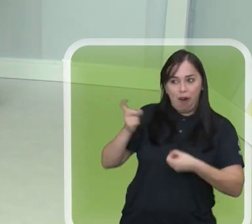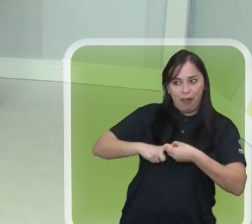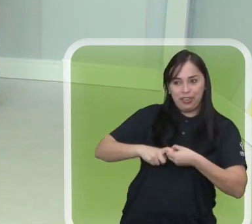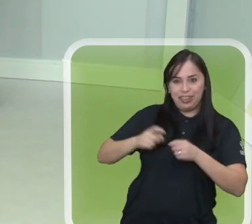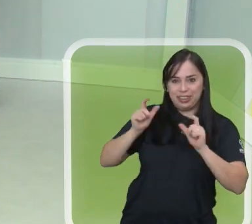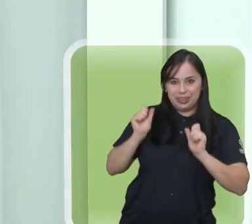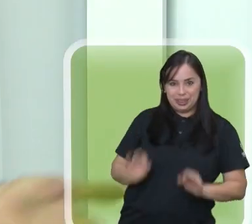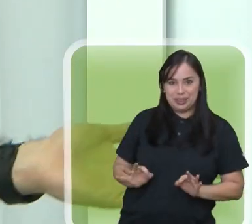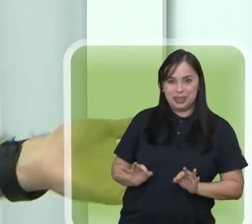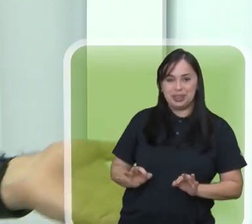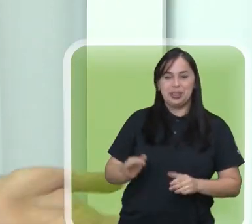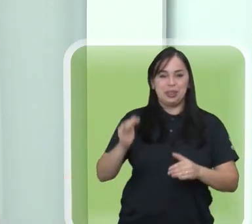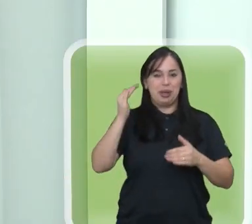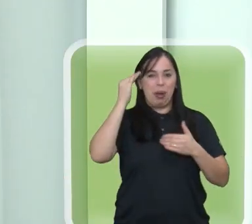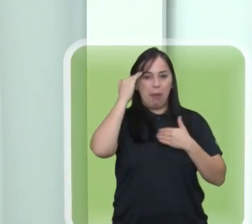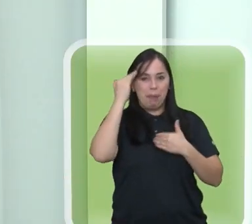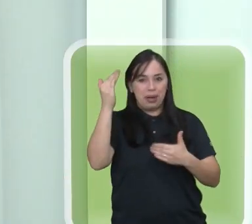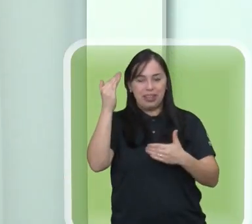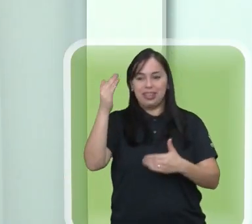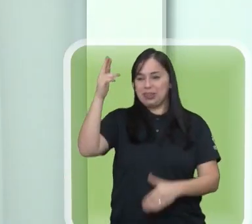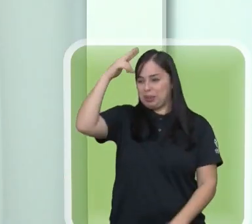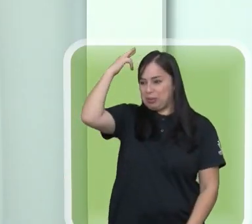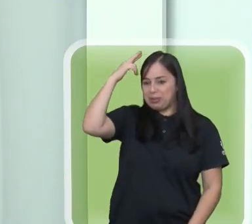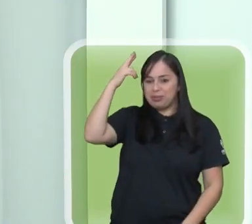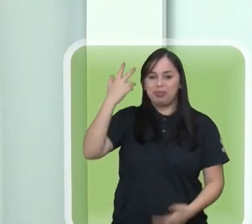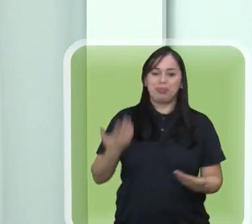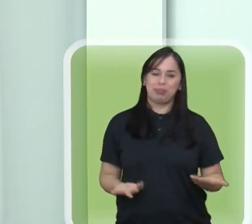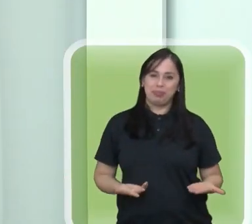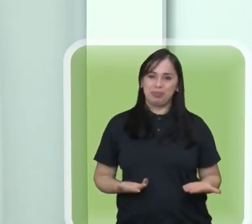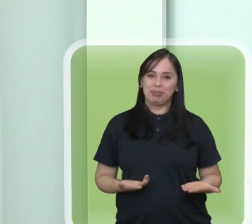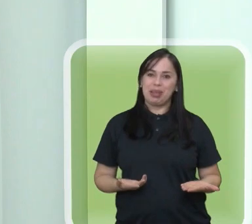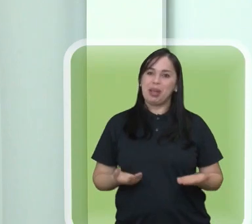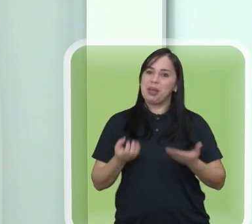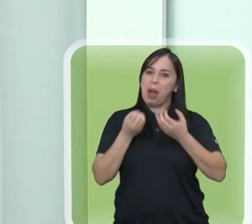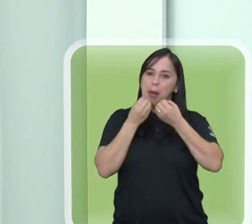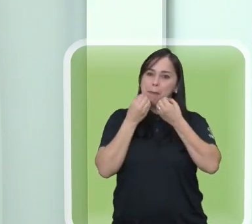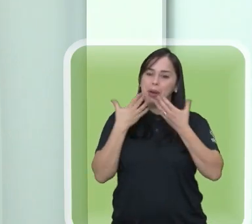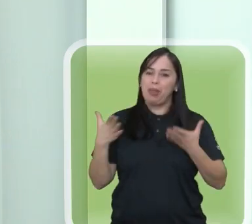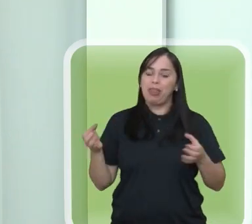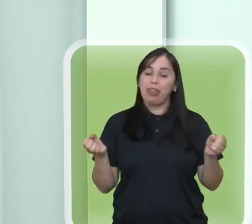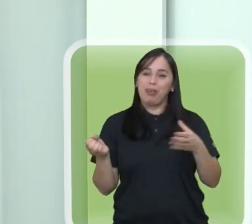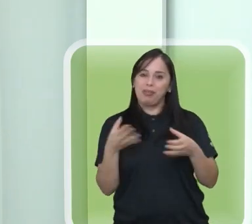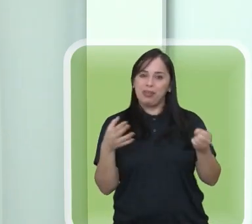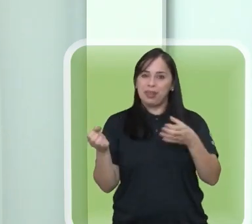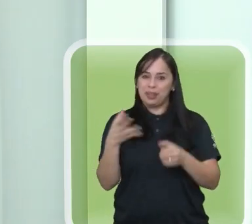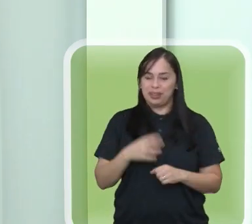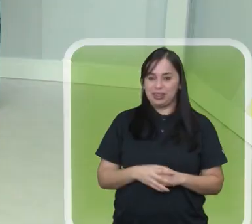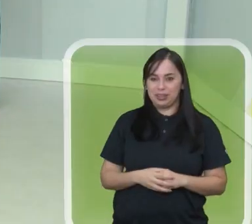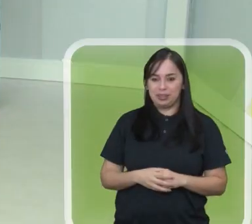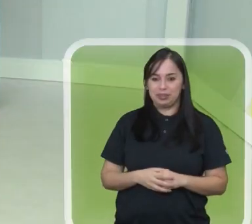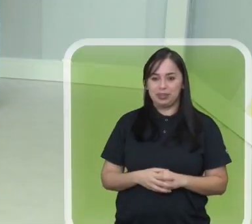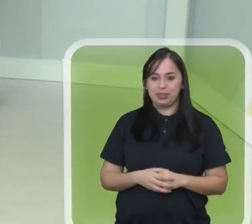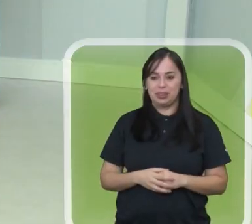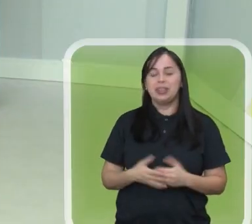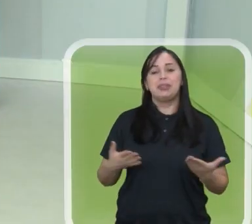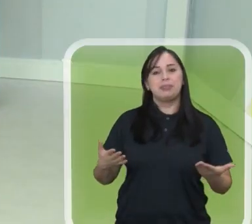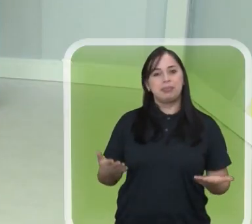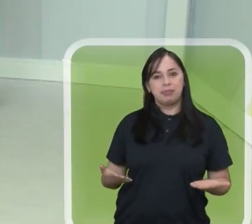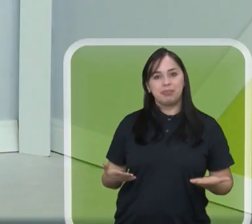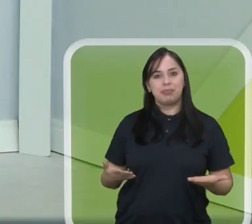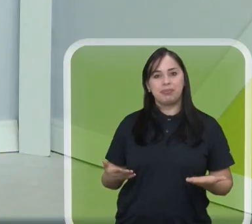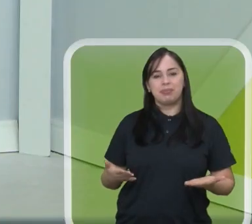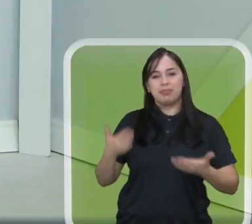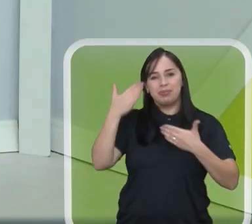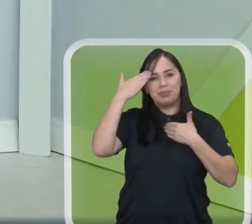aqui quinta-feira, obrigado Robertinho pela presença. E, bom, muito mais novidades vem aí no programa. Sem dúvida alguma. Gente,